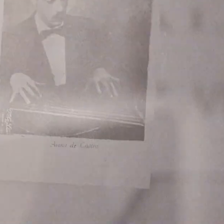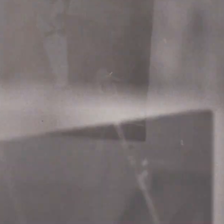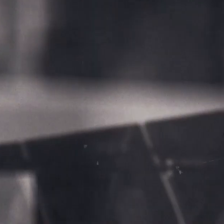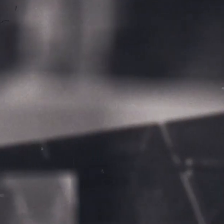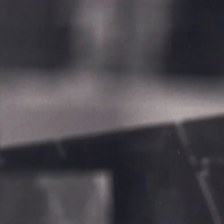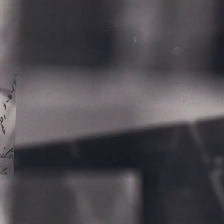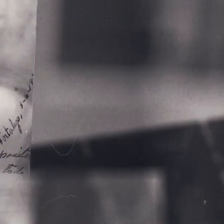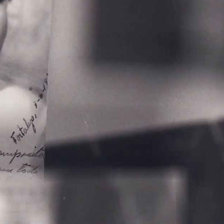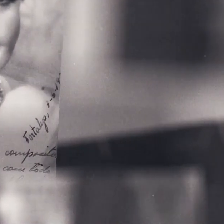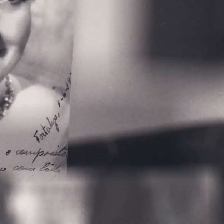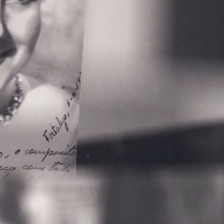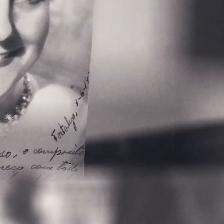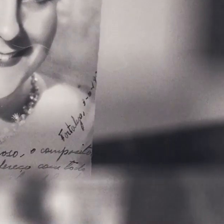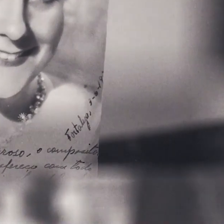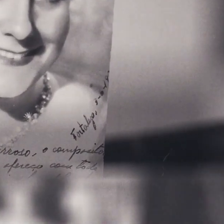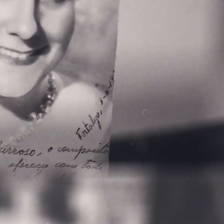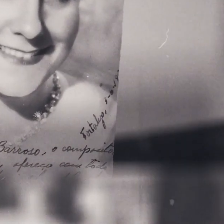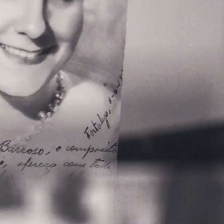posto.